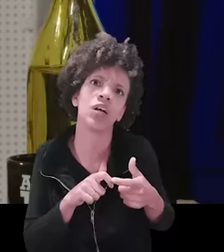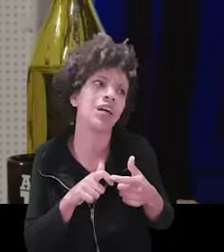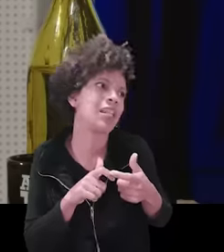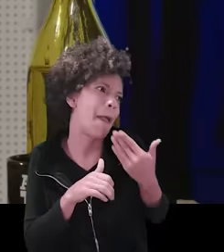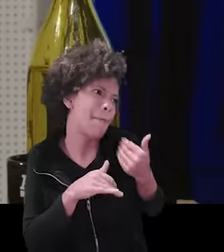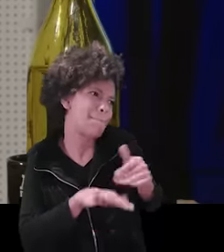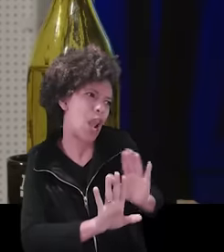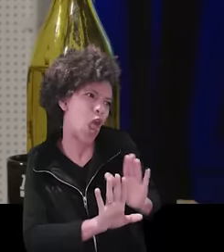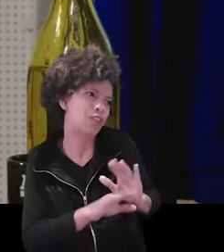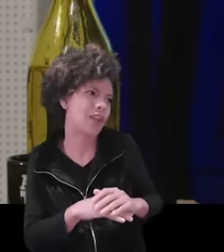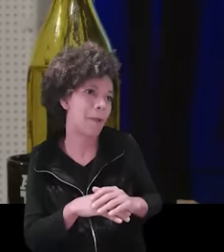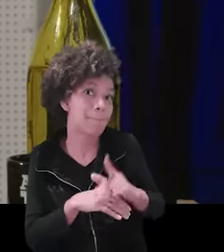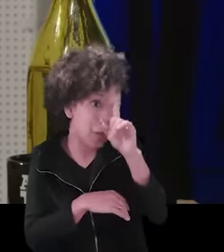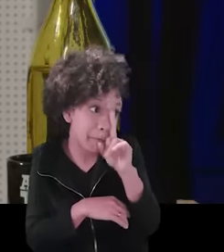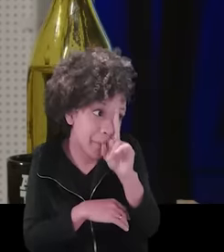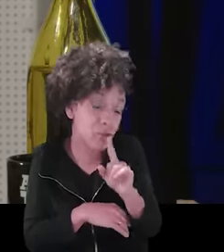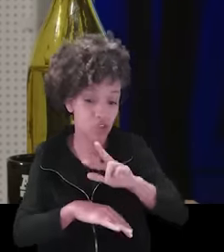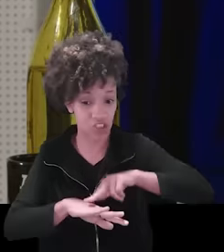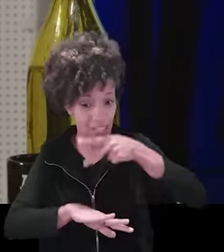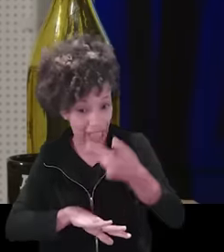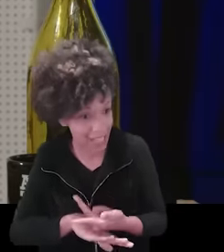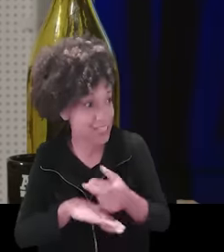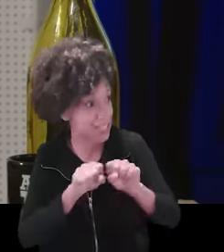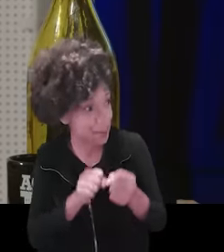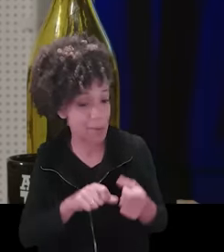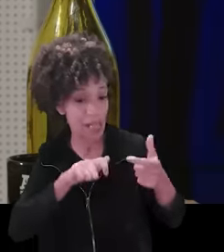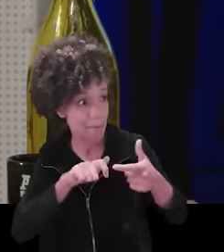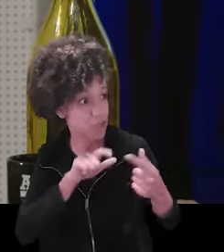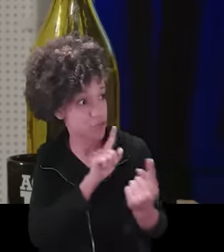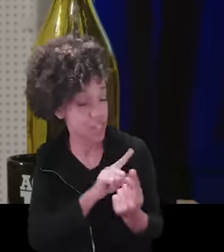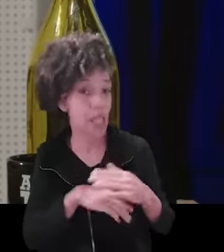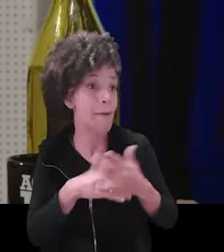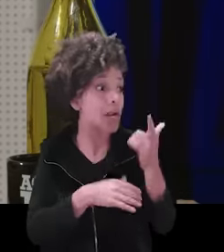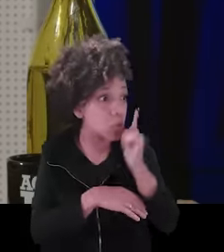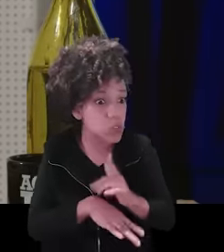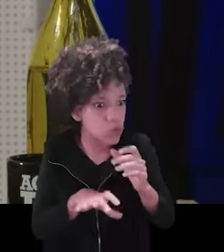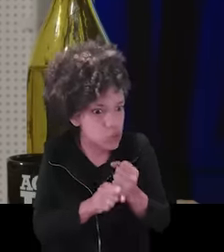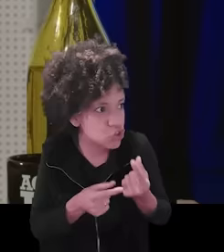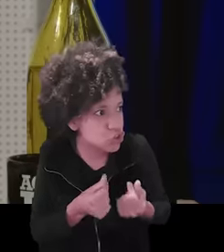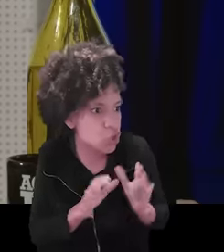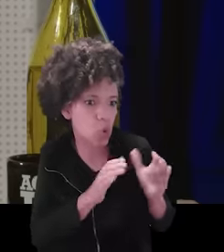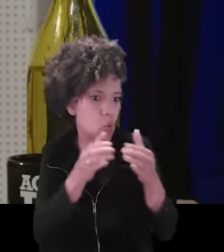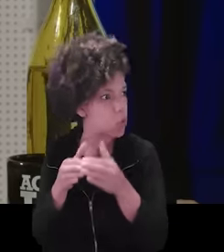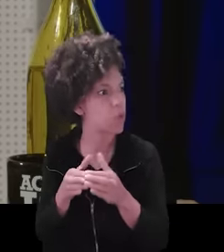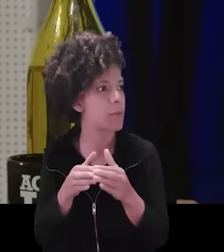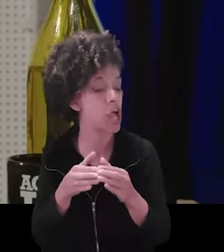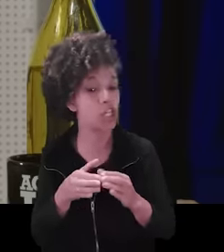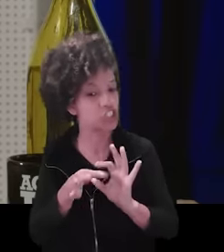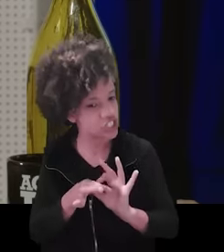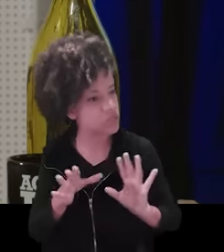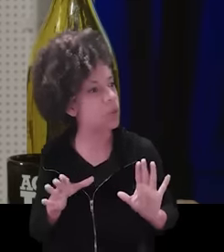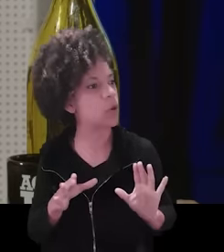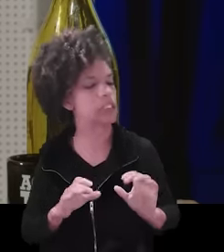e as pessoas que vai não jogar futebol para não correr o risco de não cair e tem que ir para o hospital então sempre consegui juntar um grupo que